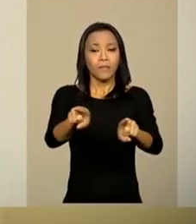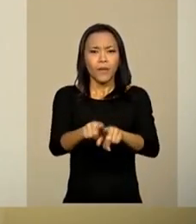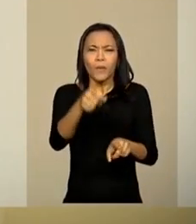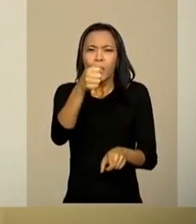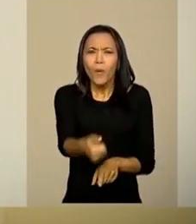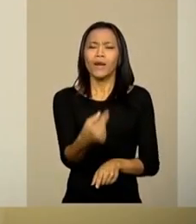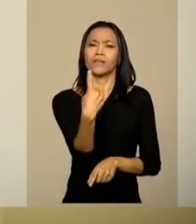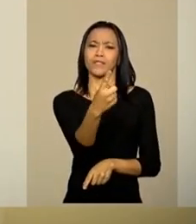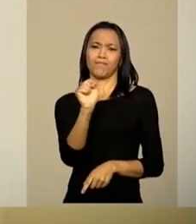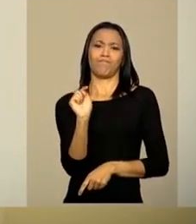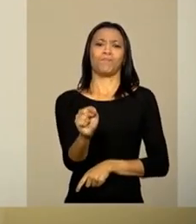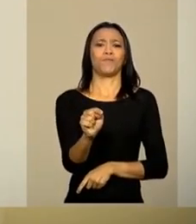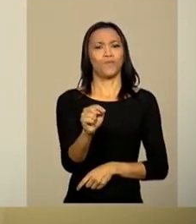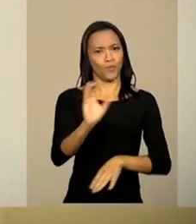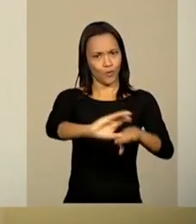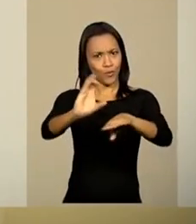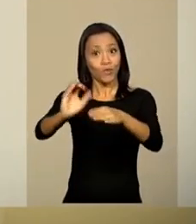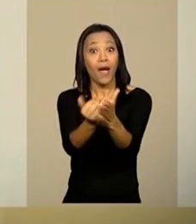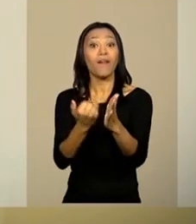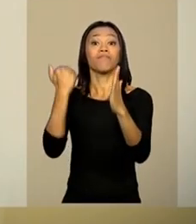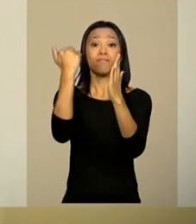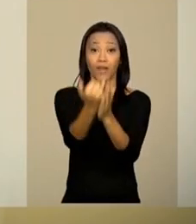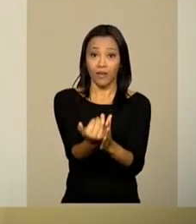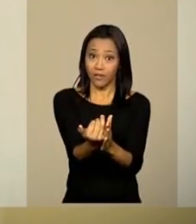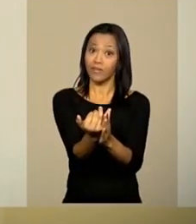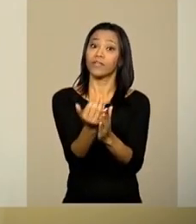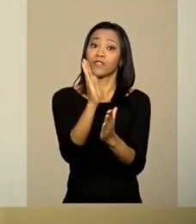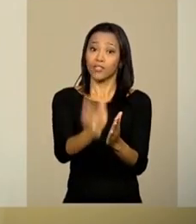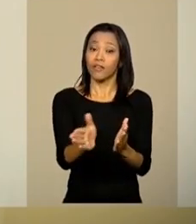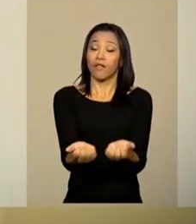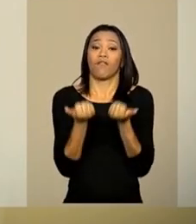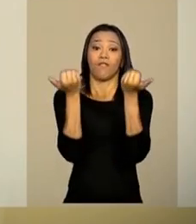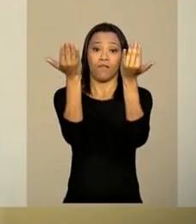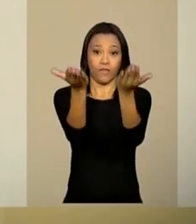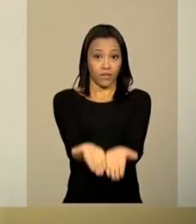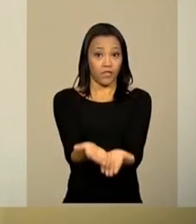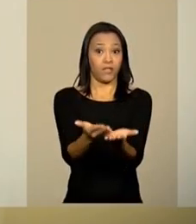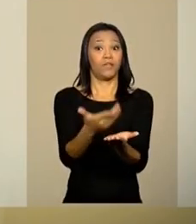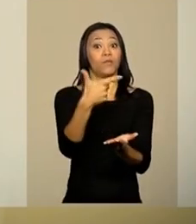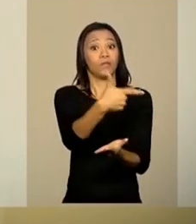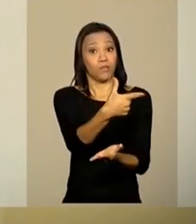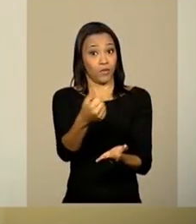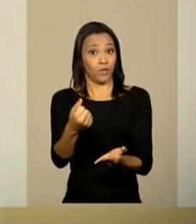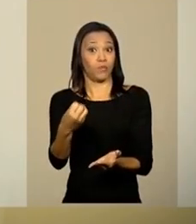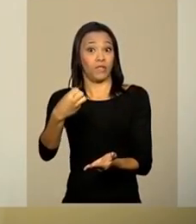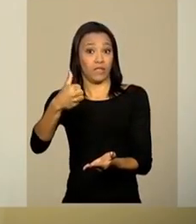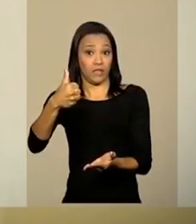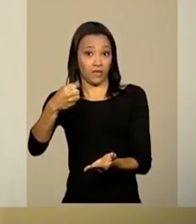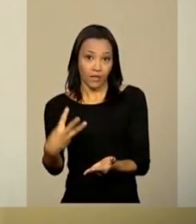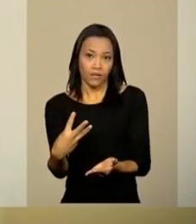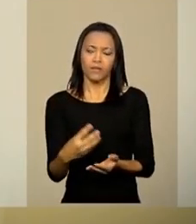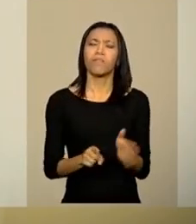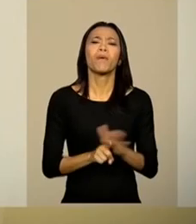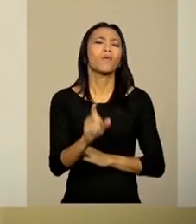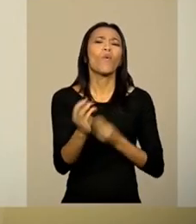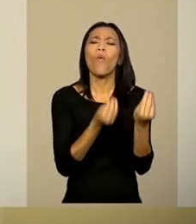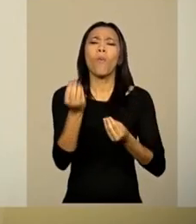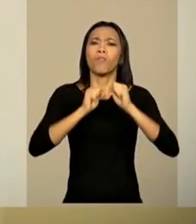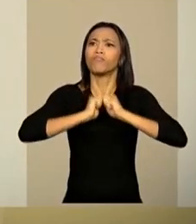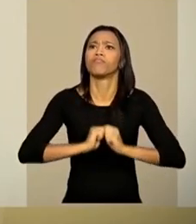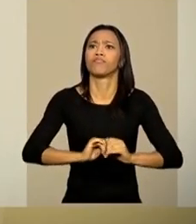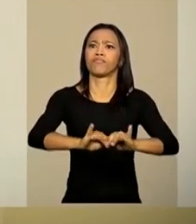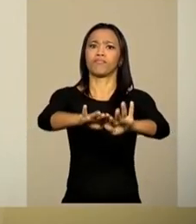quase 1000 cursos, Max, a mais do que foram oferecidos em 2013. Como a expansão da Rede Federal